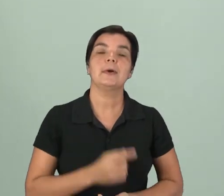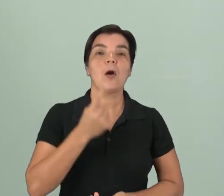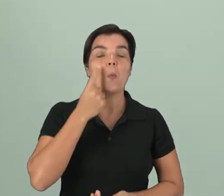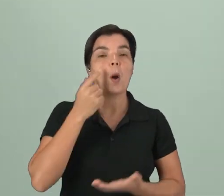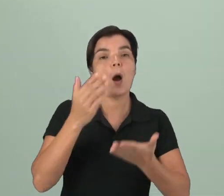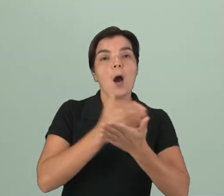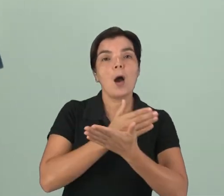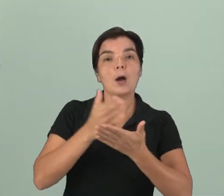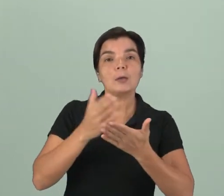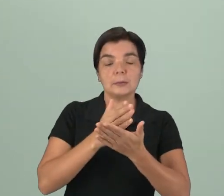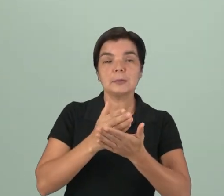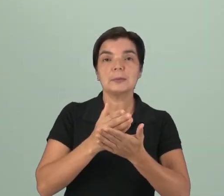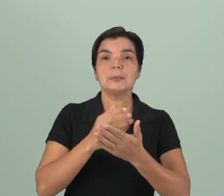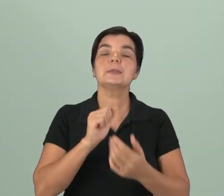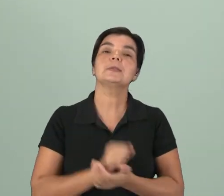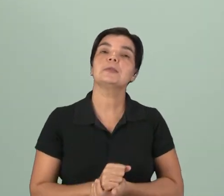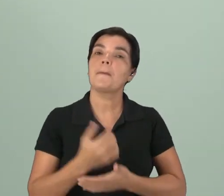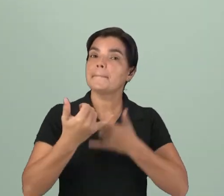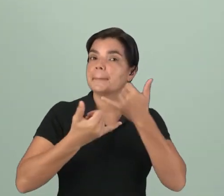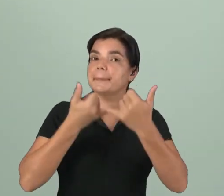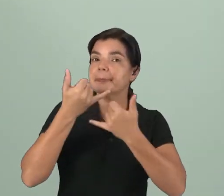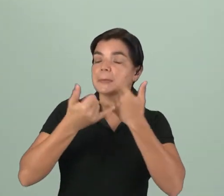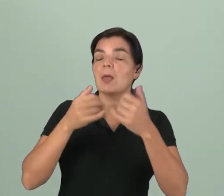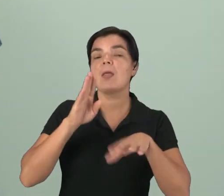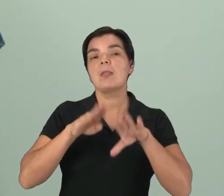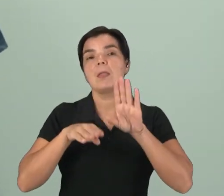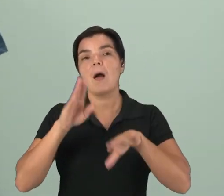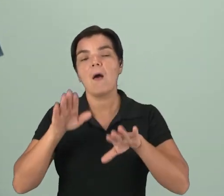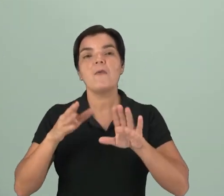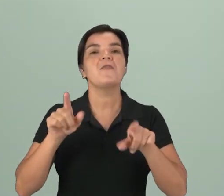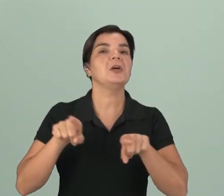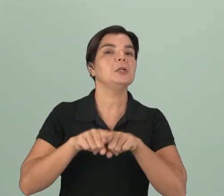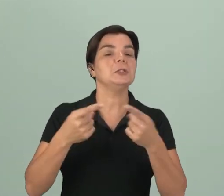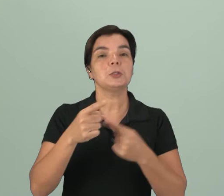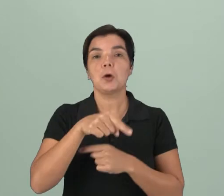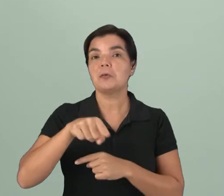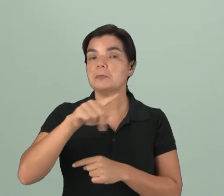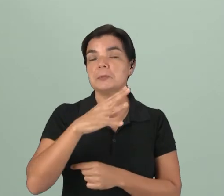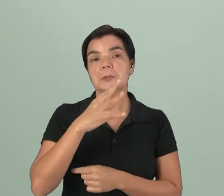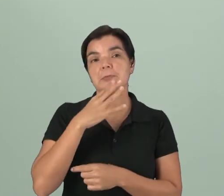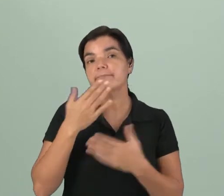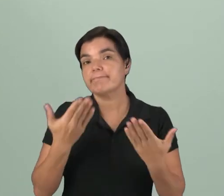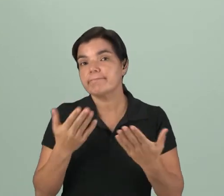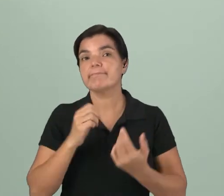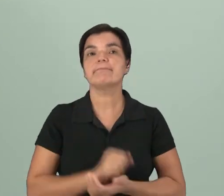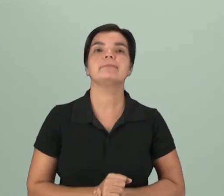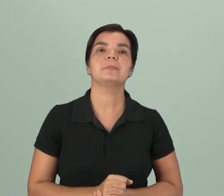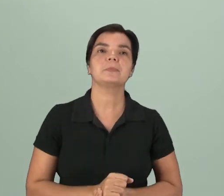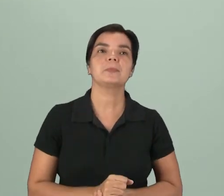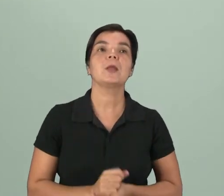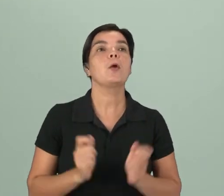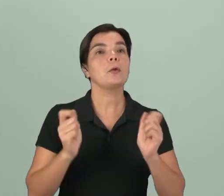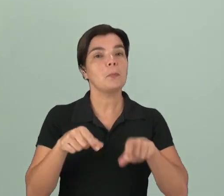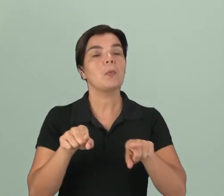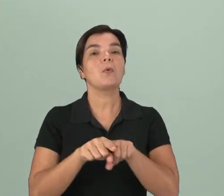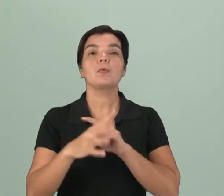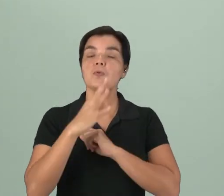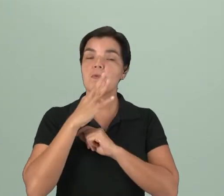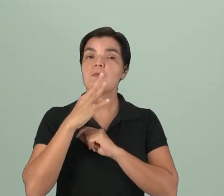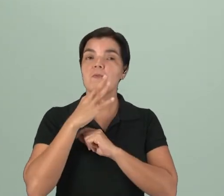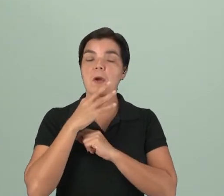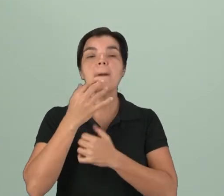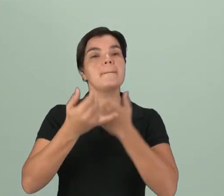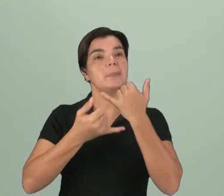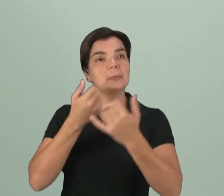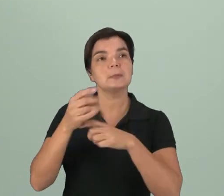gente vai ver algumas atividades que talvez a gente brinque, talvez vocês não conheçam e que podem conhecer e